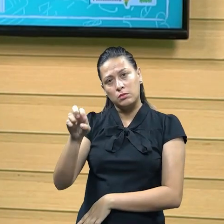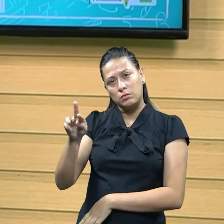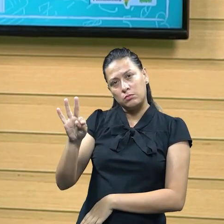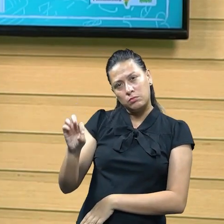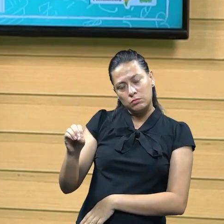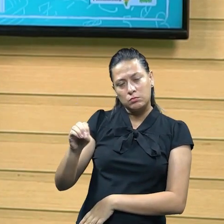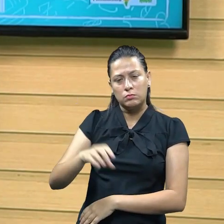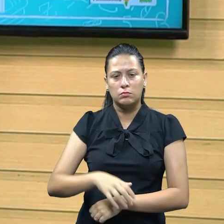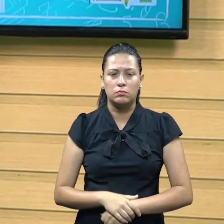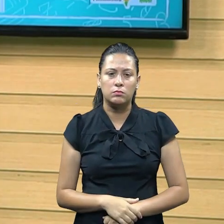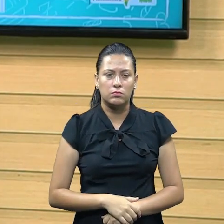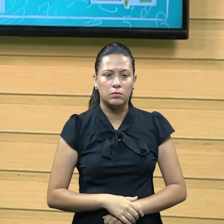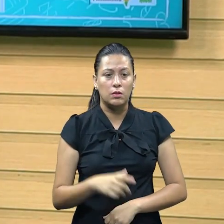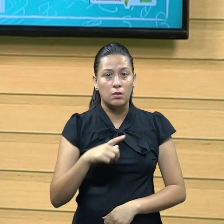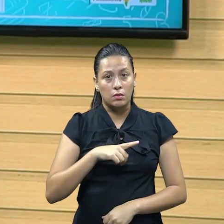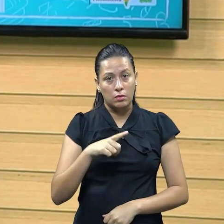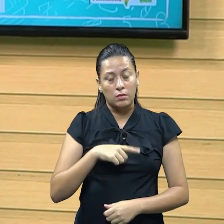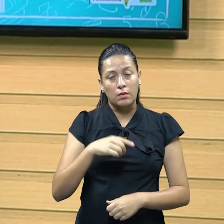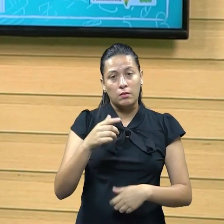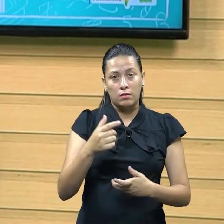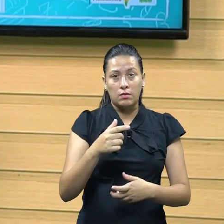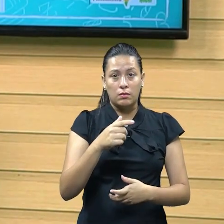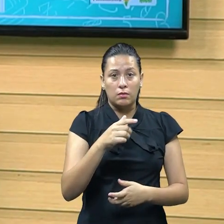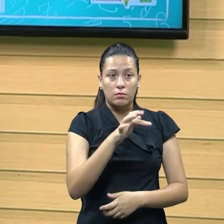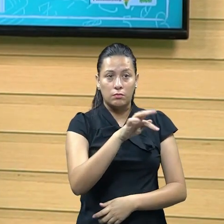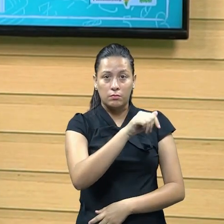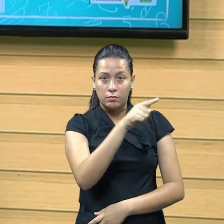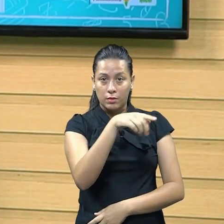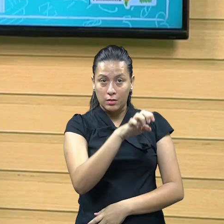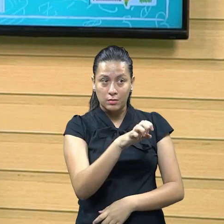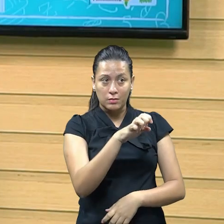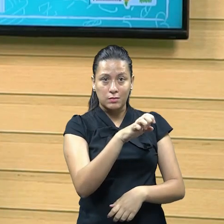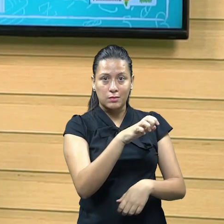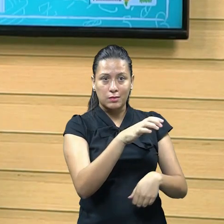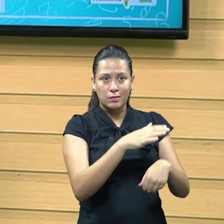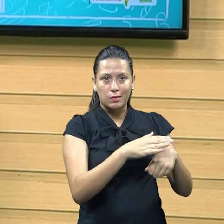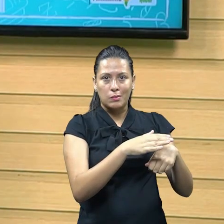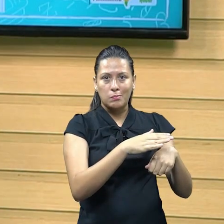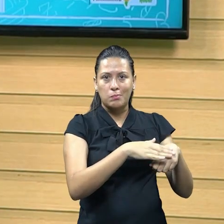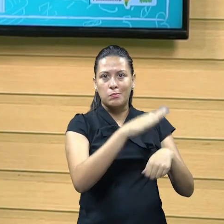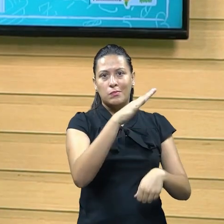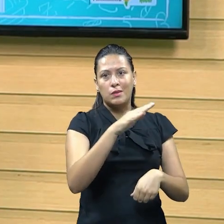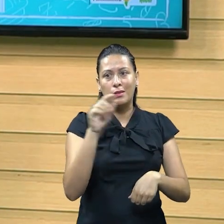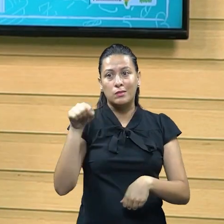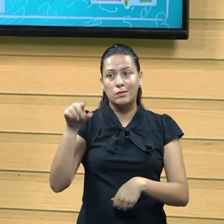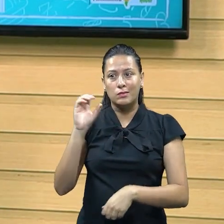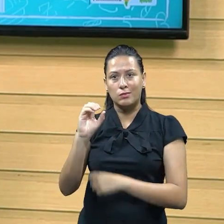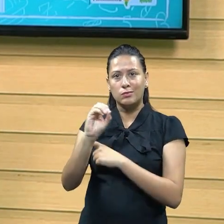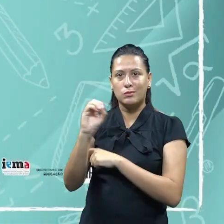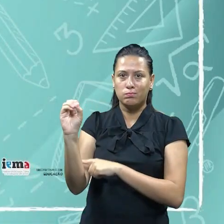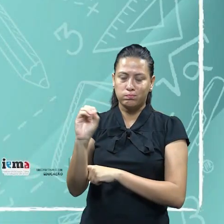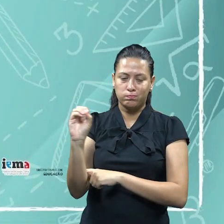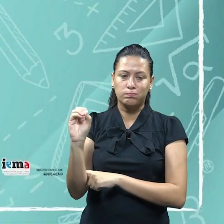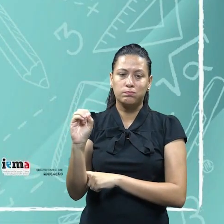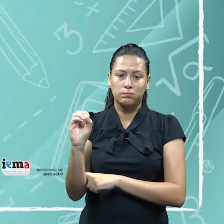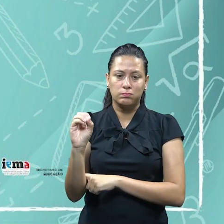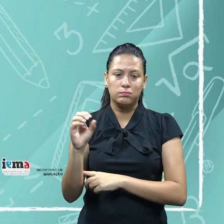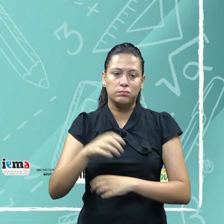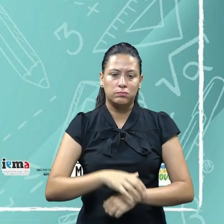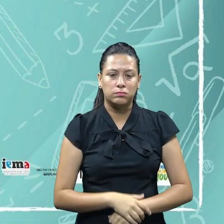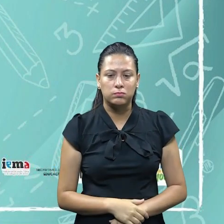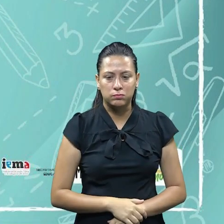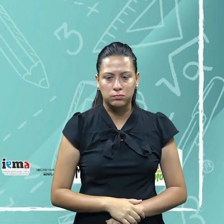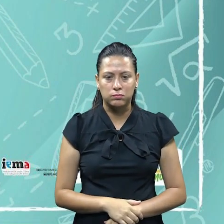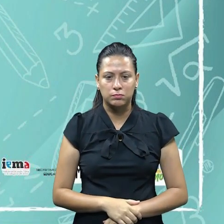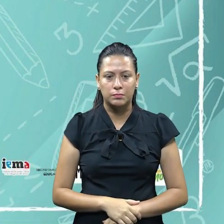fase é o que tem o potencial maior e o neutro, o potencial zero, é que vai promover esse fluxo. É